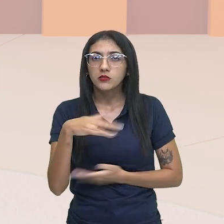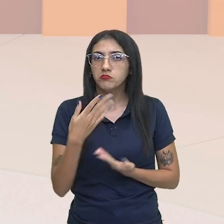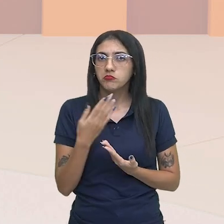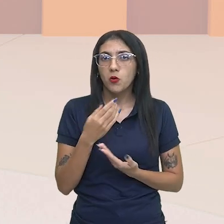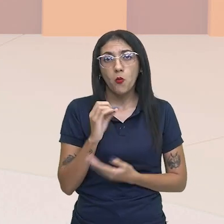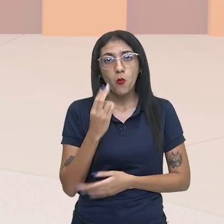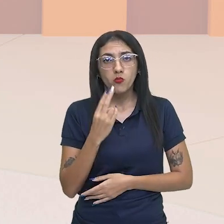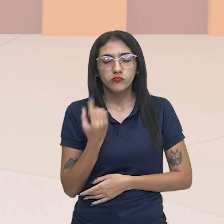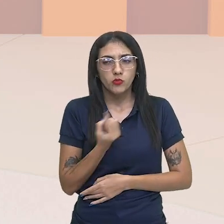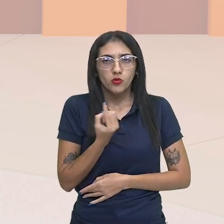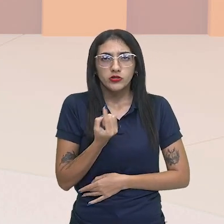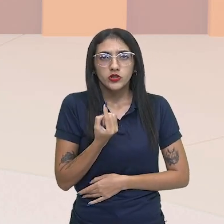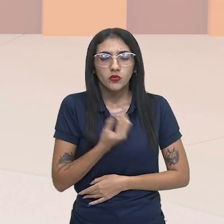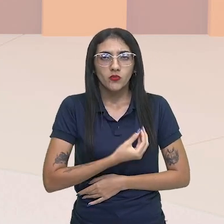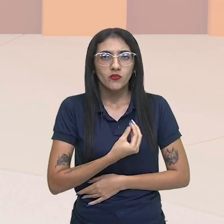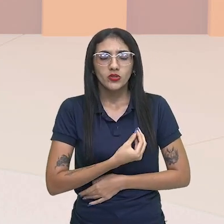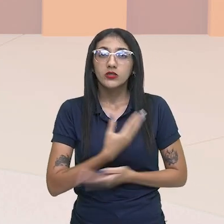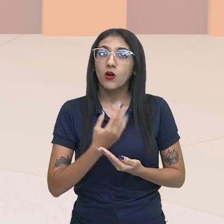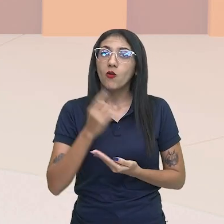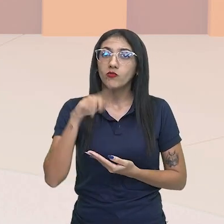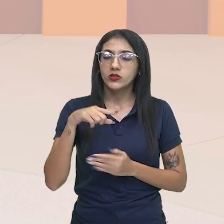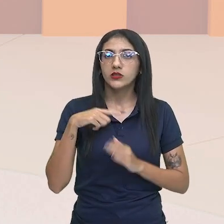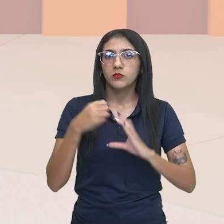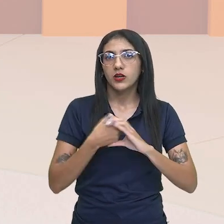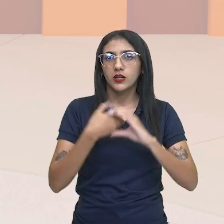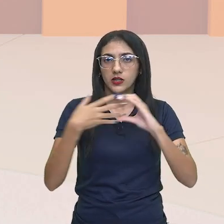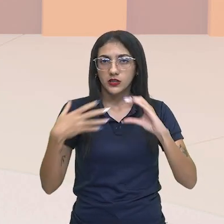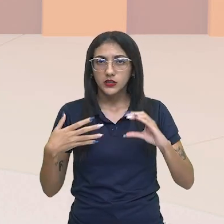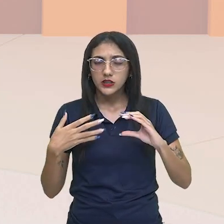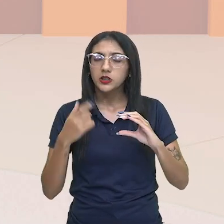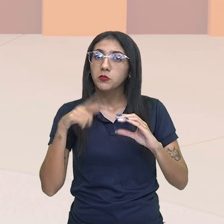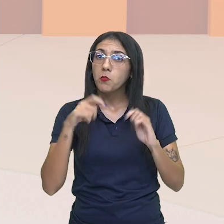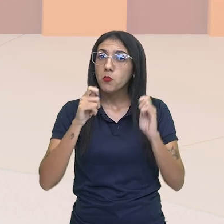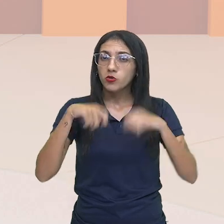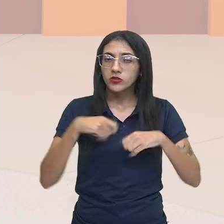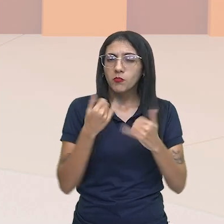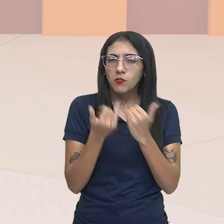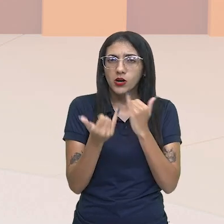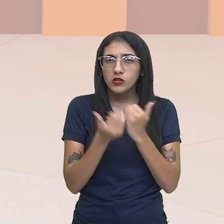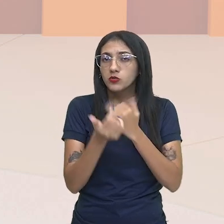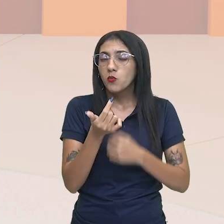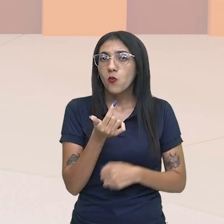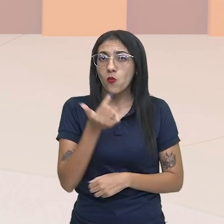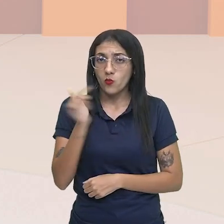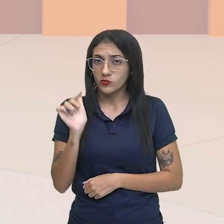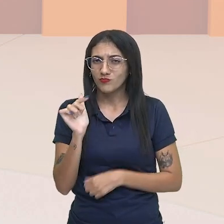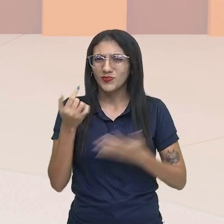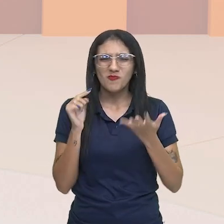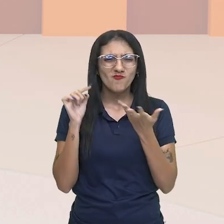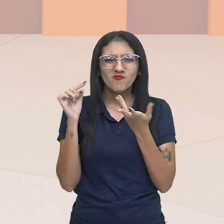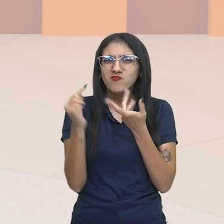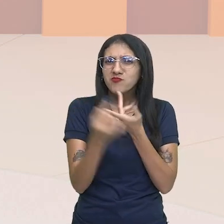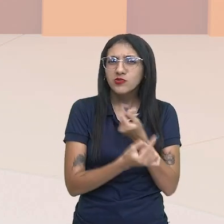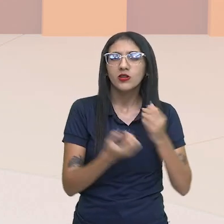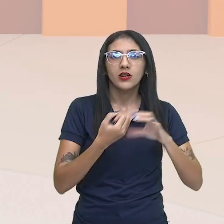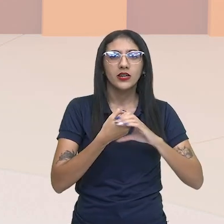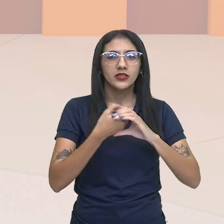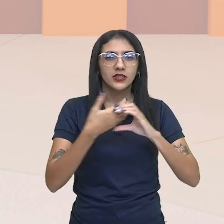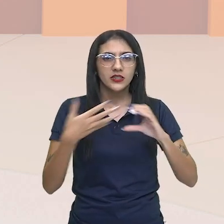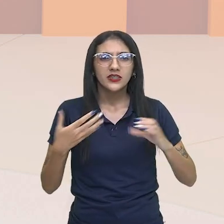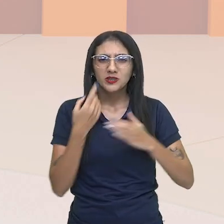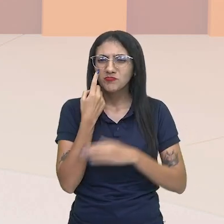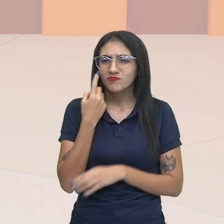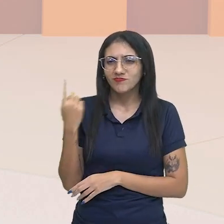sei. Você tem uma característica que é parecida com a de outras pessoas. Tudo isso, todas essas características das